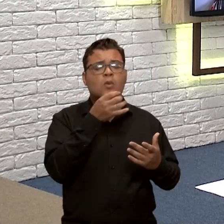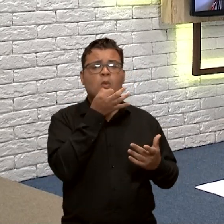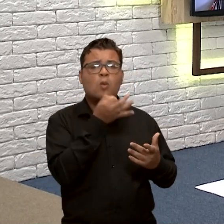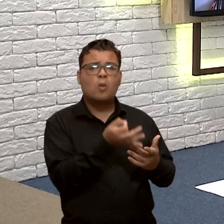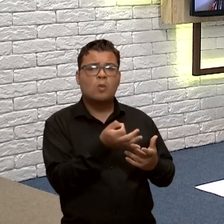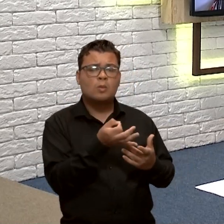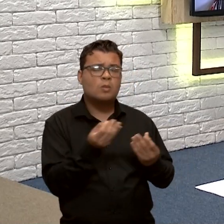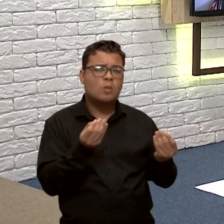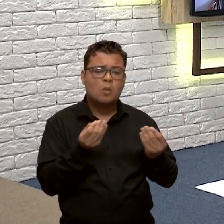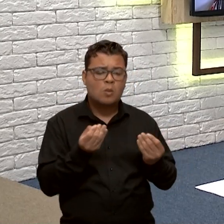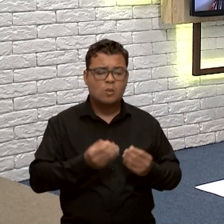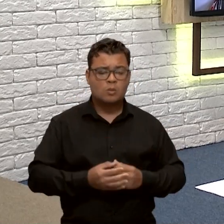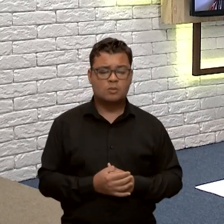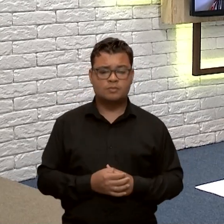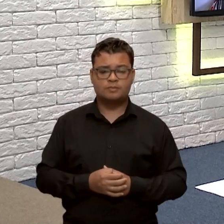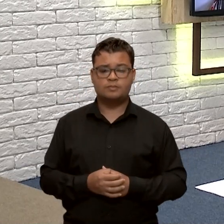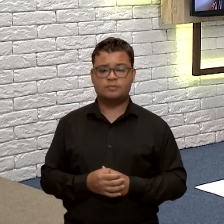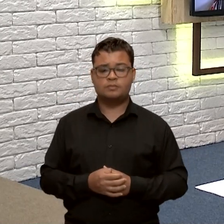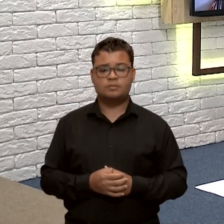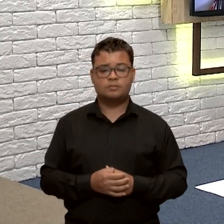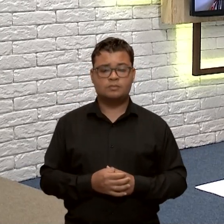tipo de transtorno?